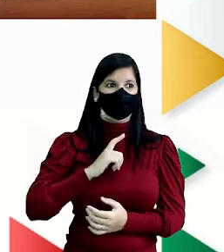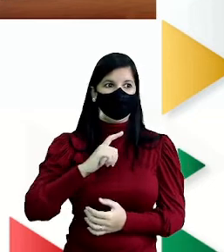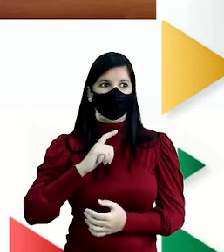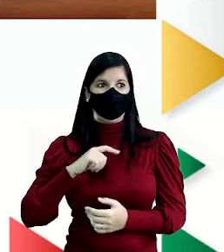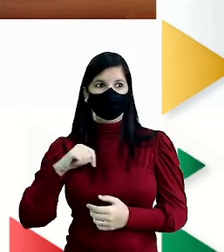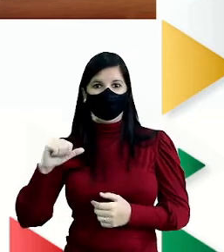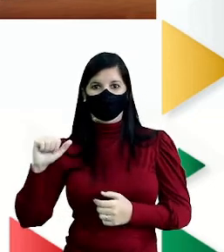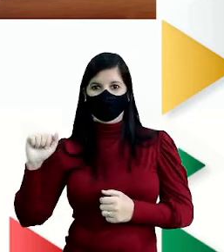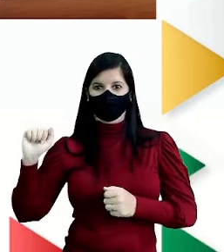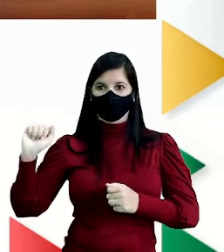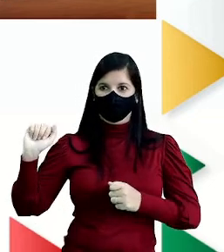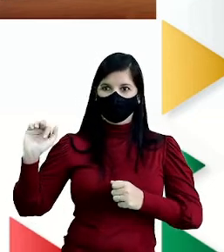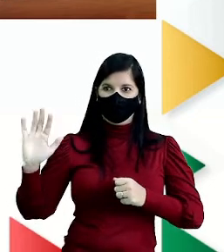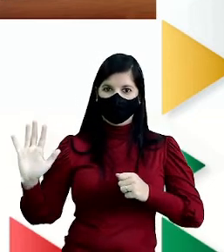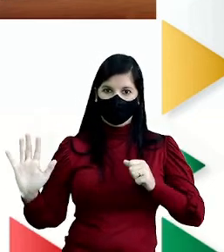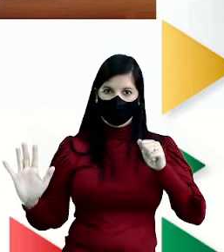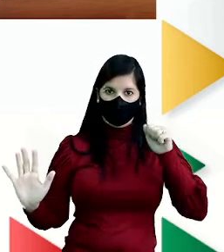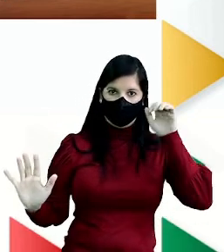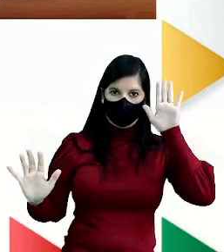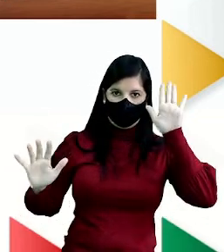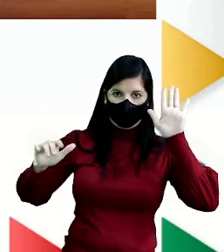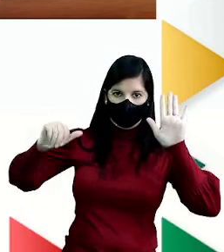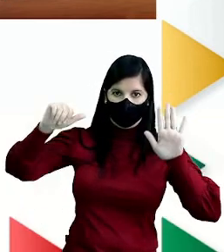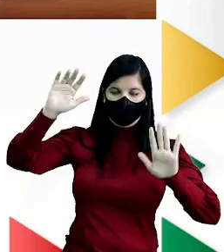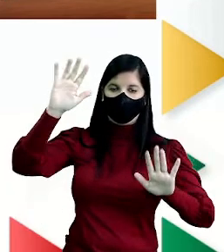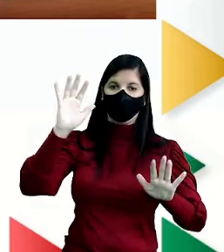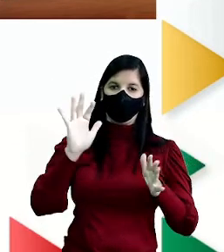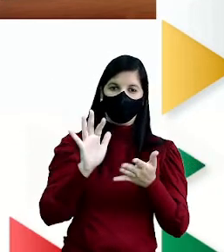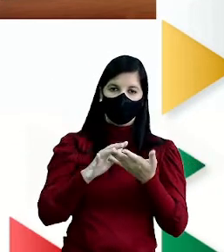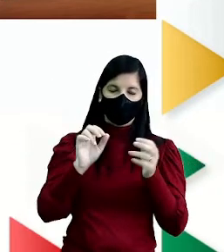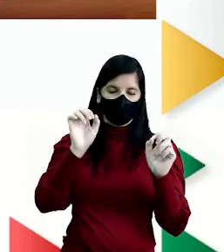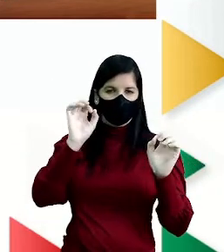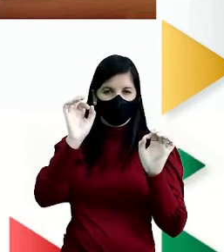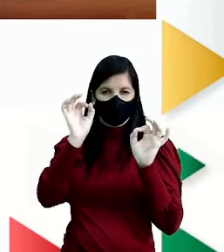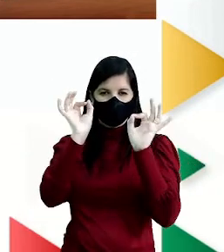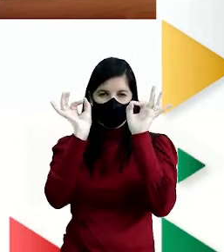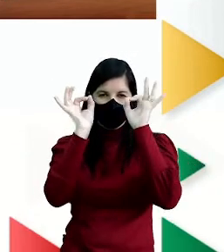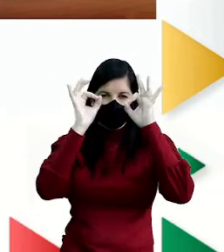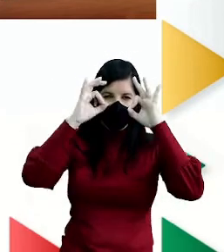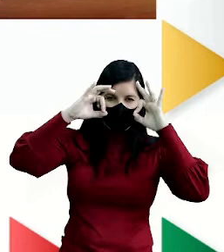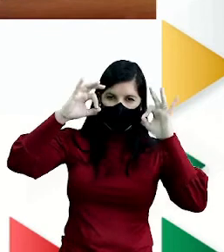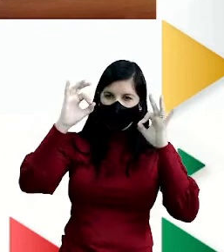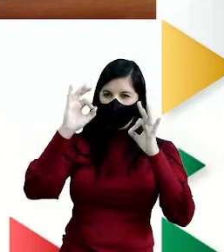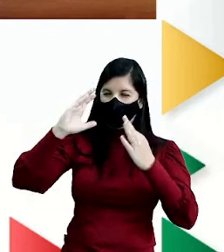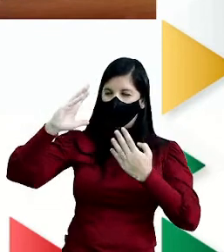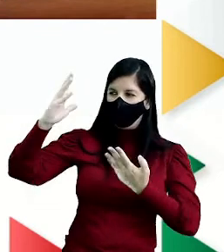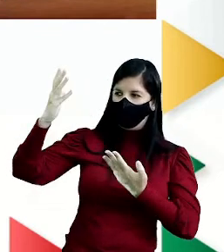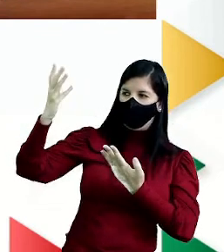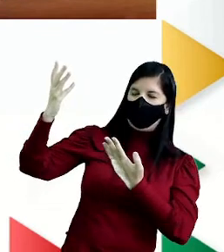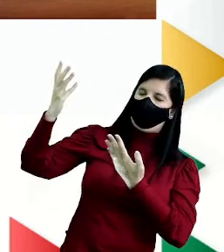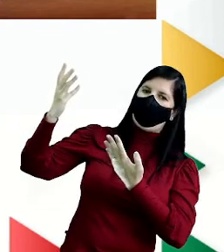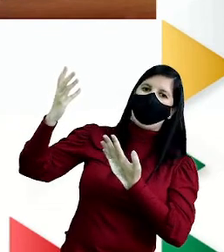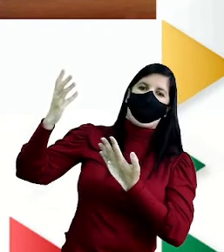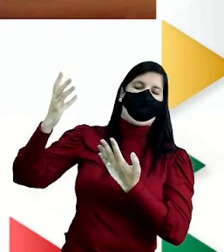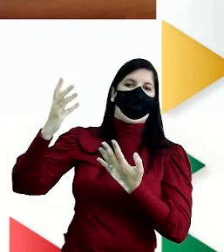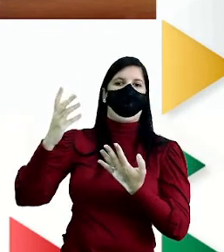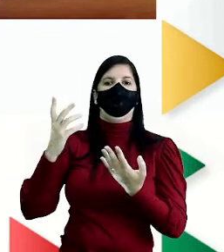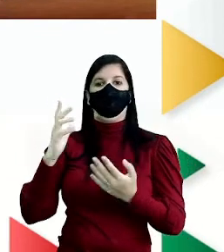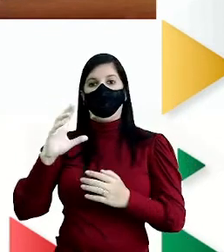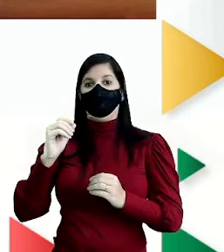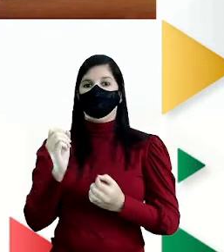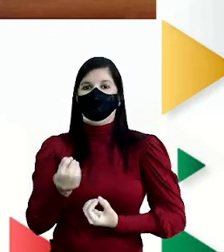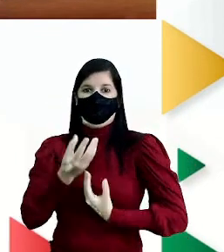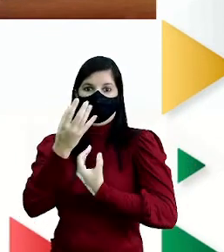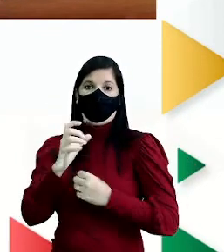né, chamada mie. Os olhos enviesados, os braços estendidos, dedos rijos, provocam uma